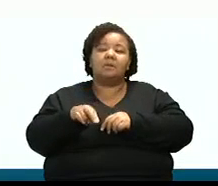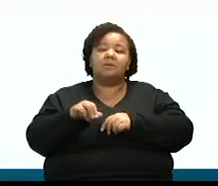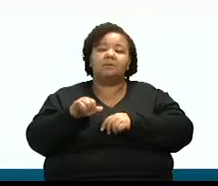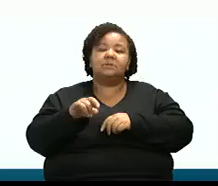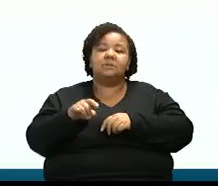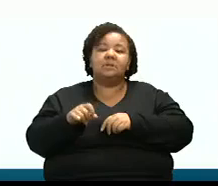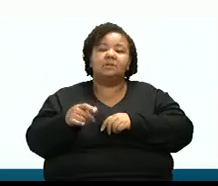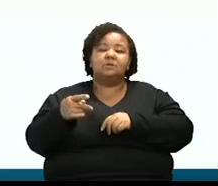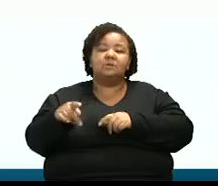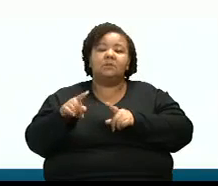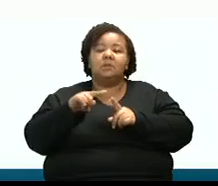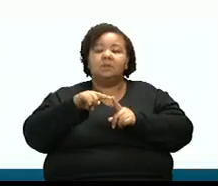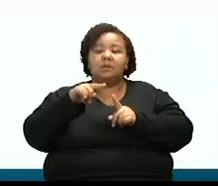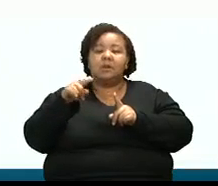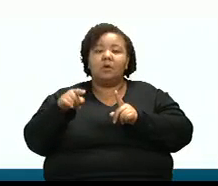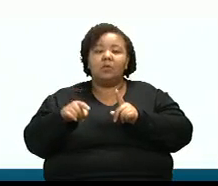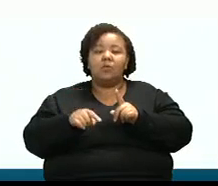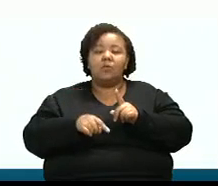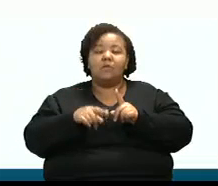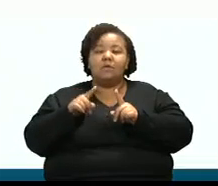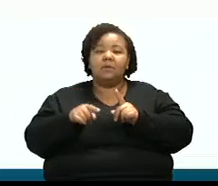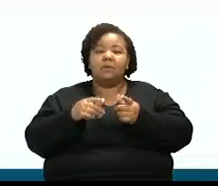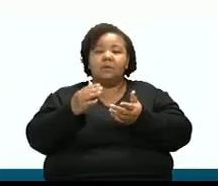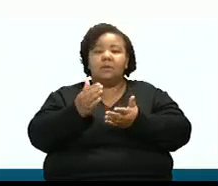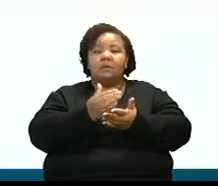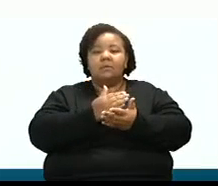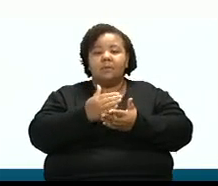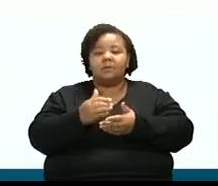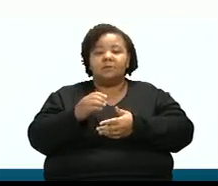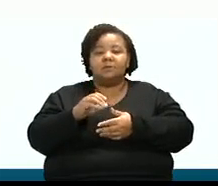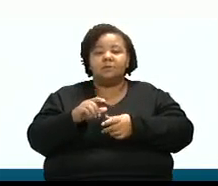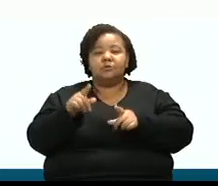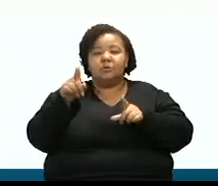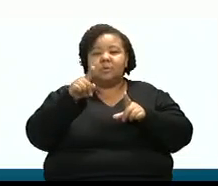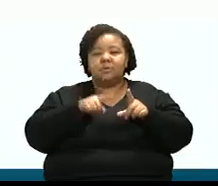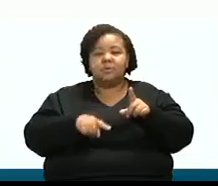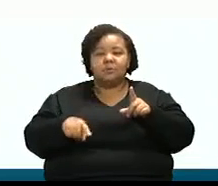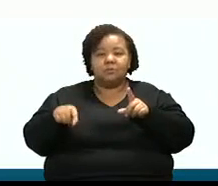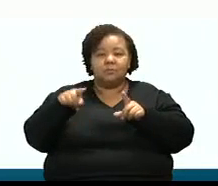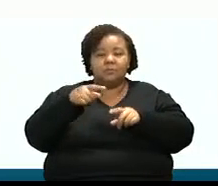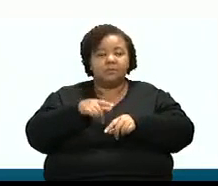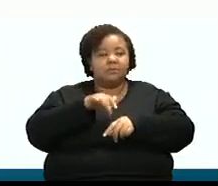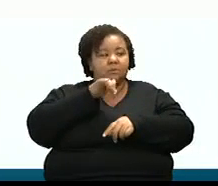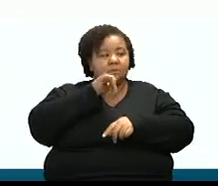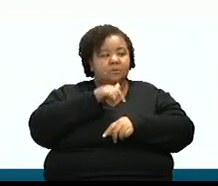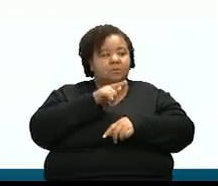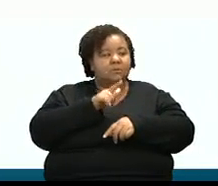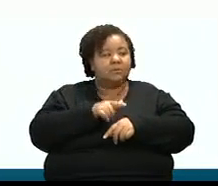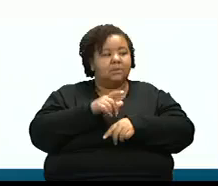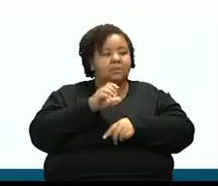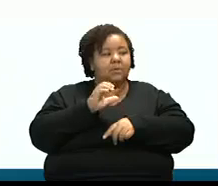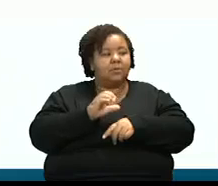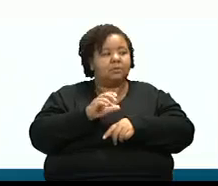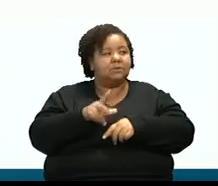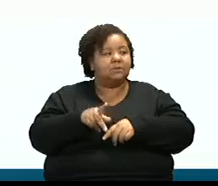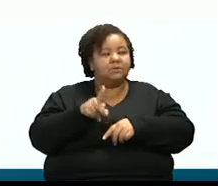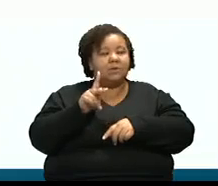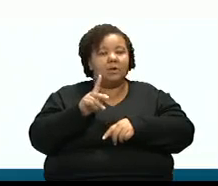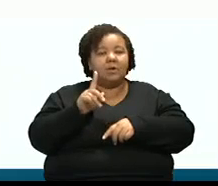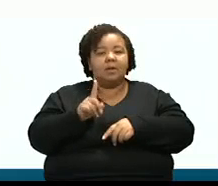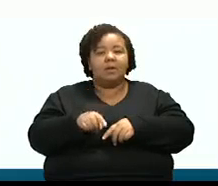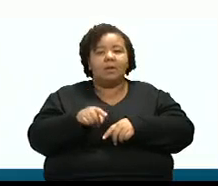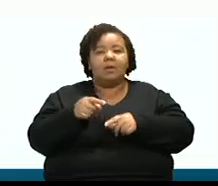aquela curva, que é uma parte de uma circunferência. No caso, a constante K é uma constante